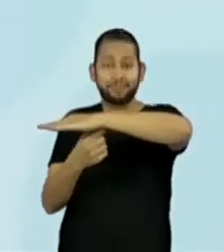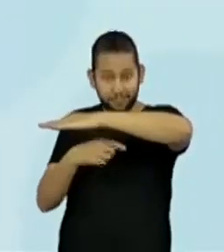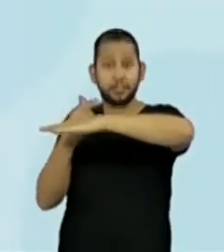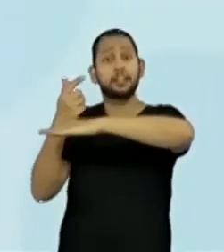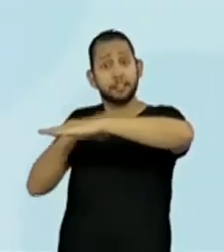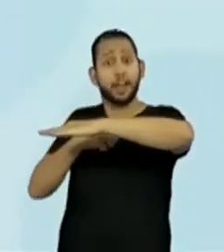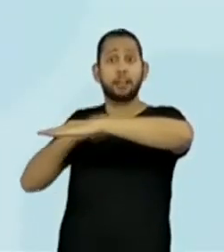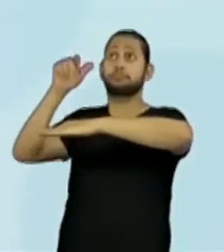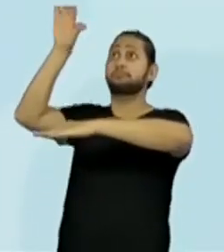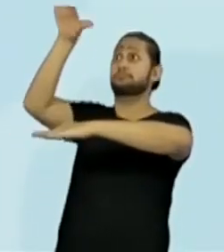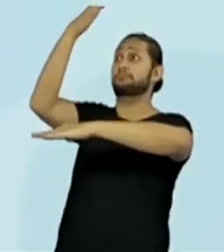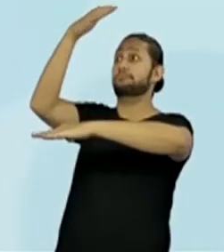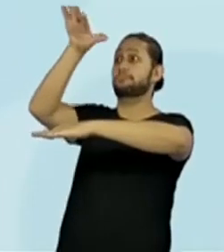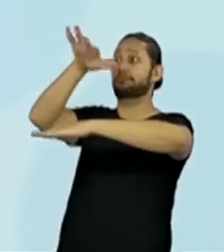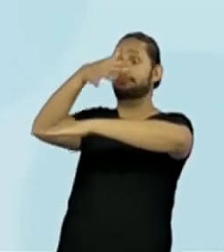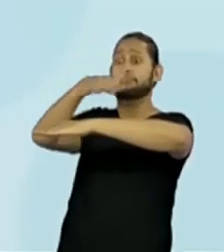minhoca